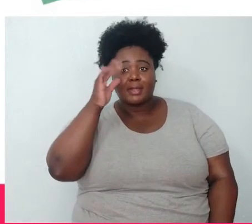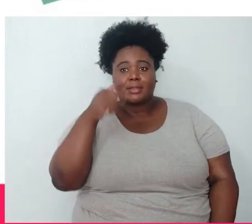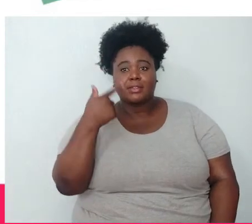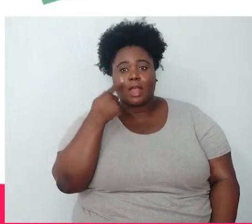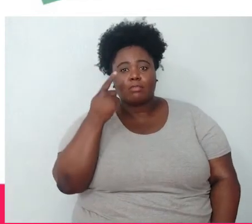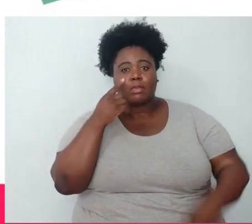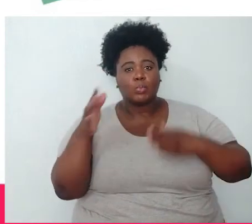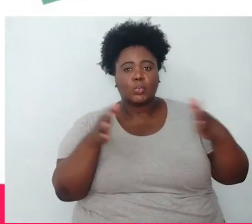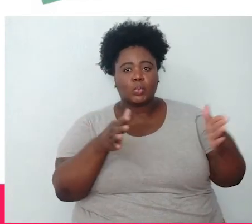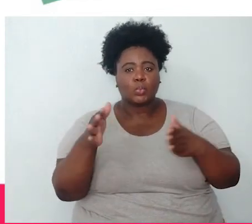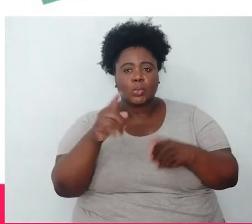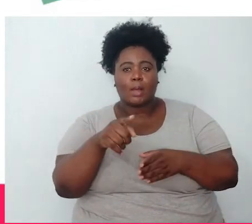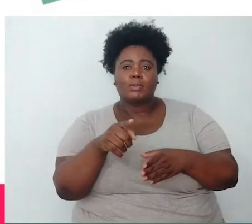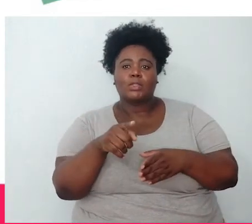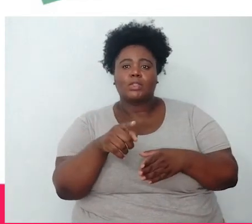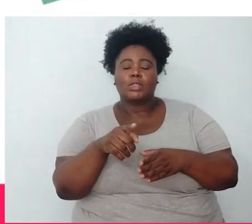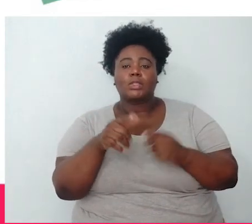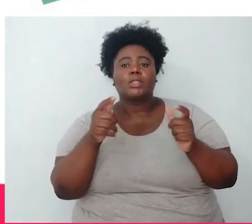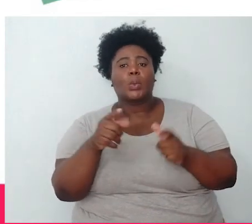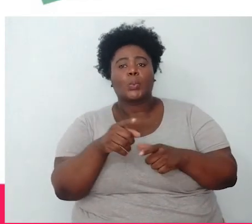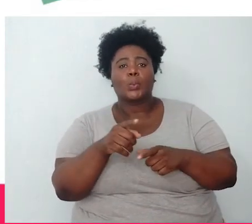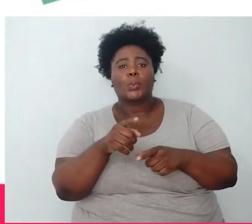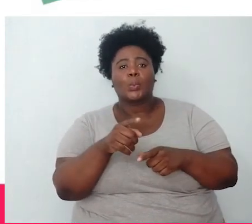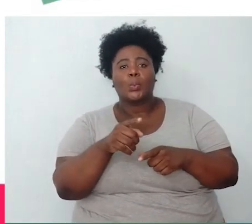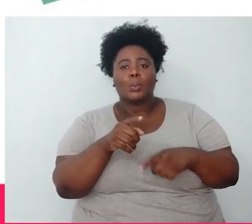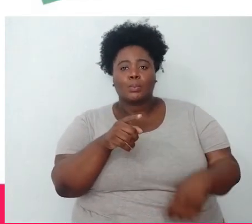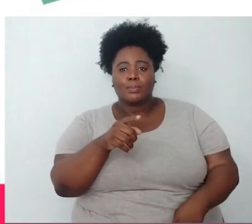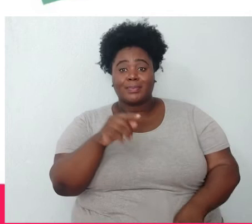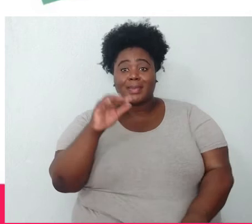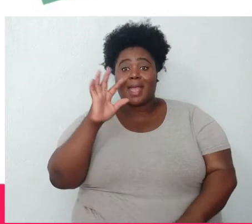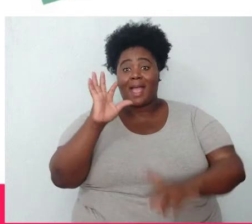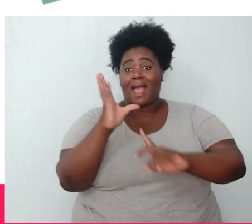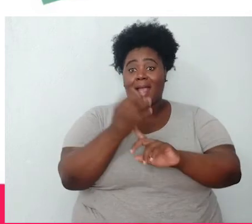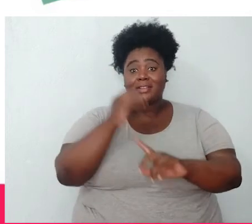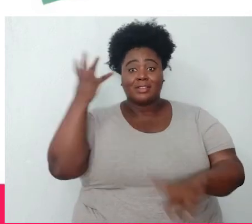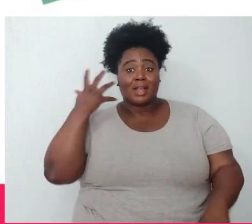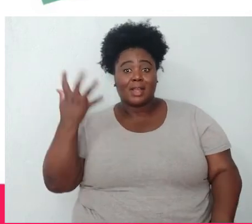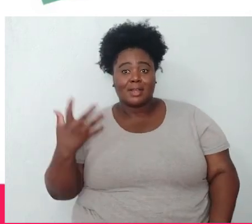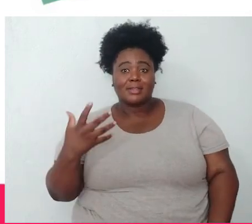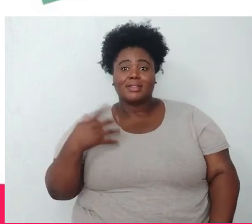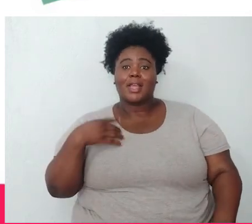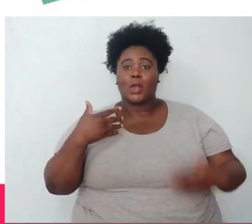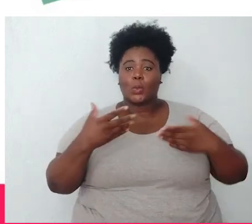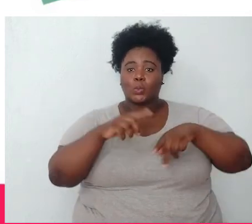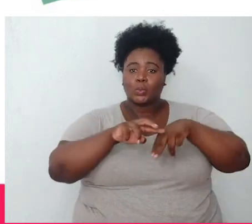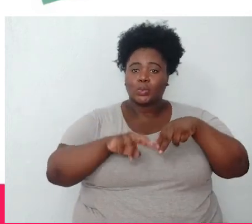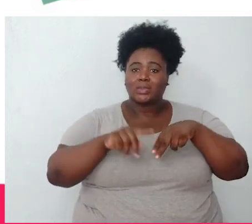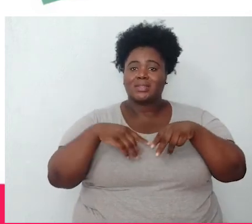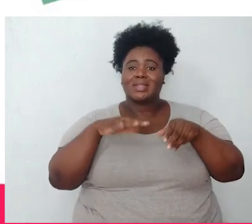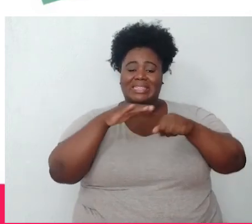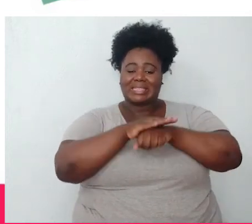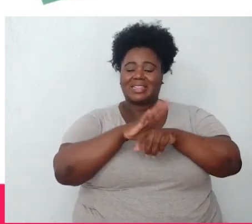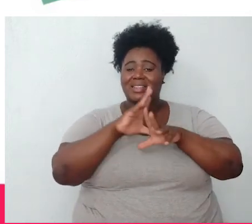E interessante ver também esse caminho, né, em que a arte drag sai